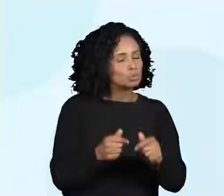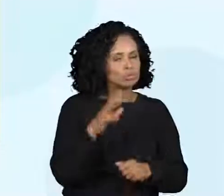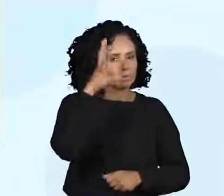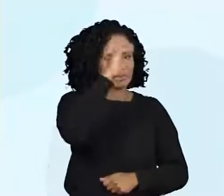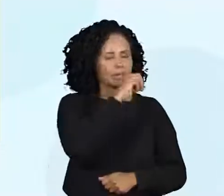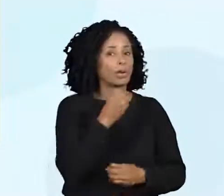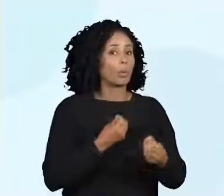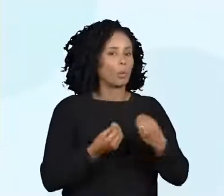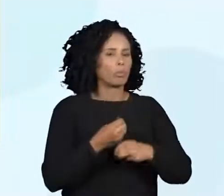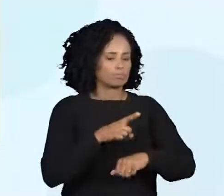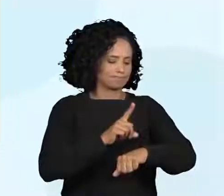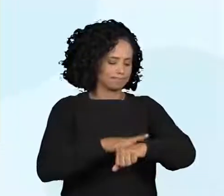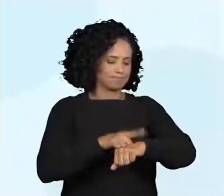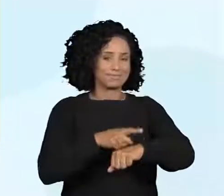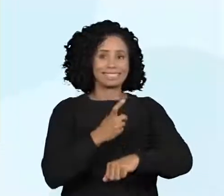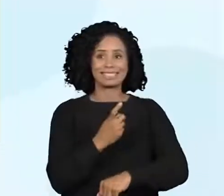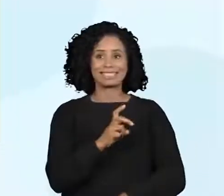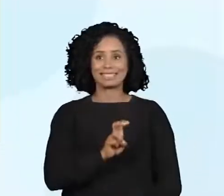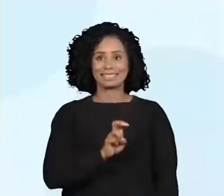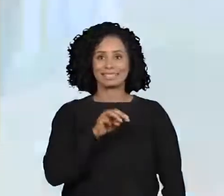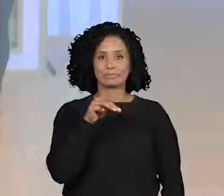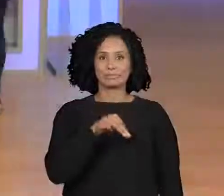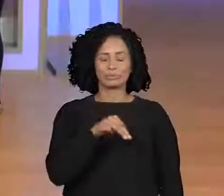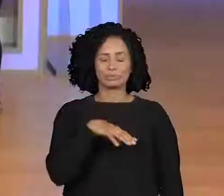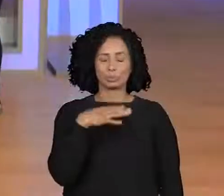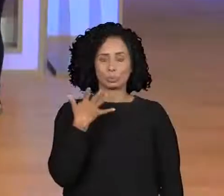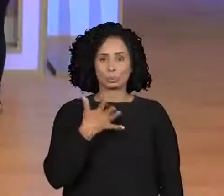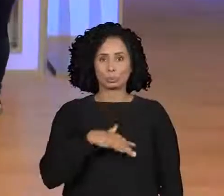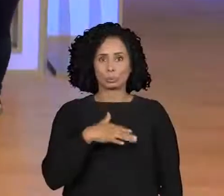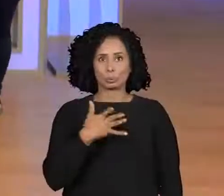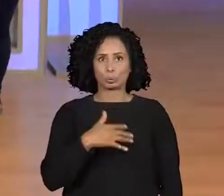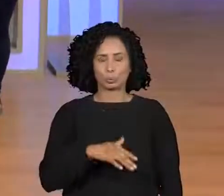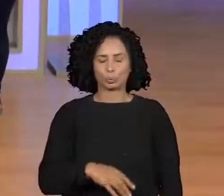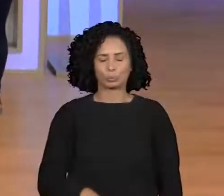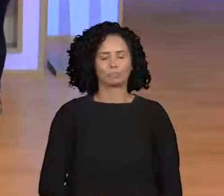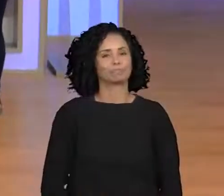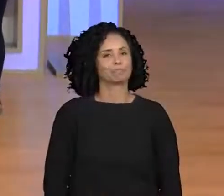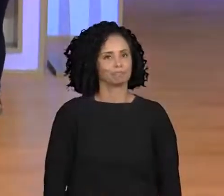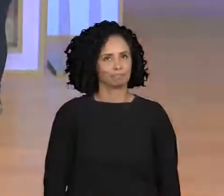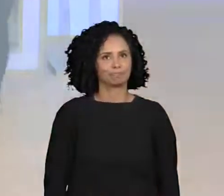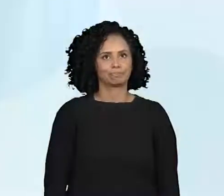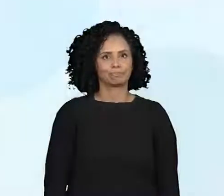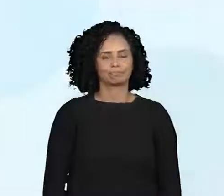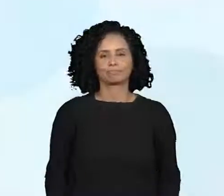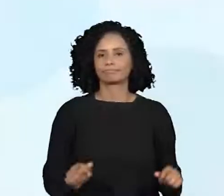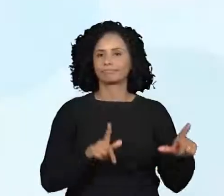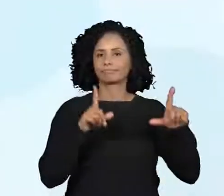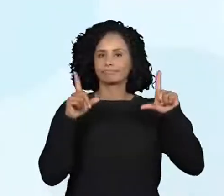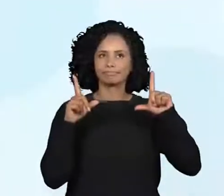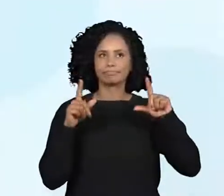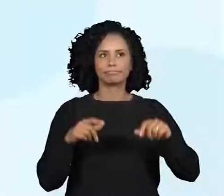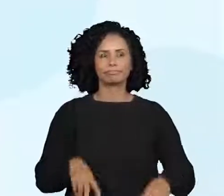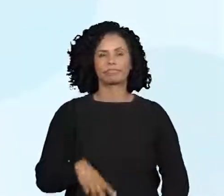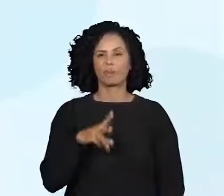15. Mas a gente fala tanto aqui que vamos ver. Então, vamos lá, sem perder tempo. Bora. Intensidade.